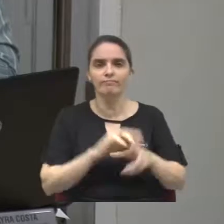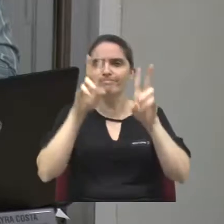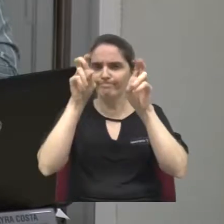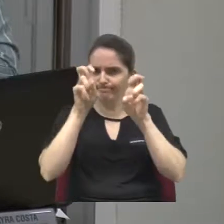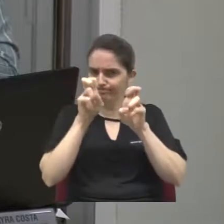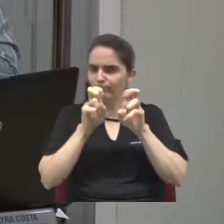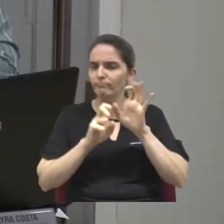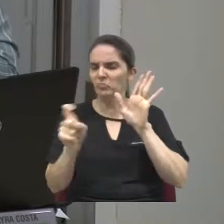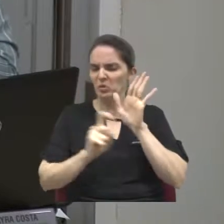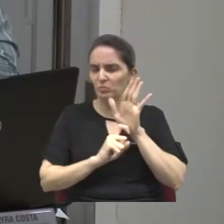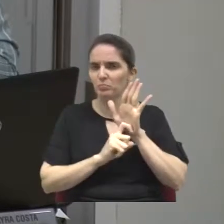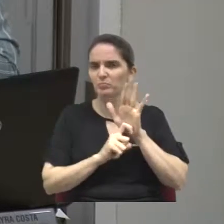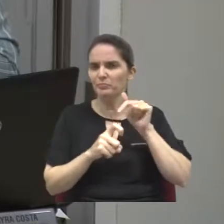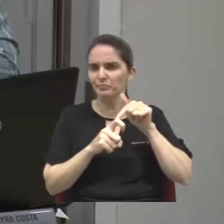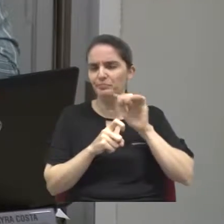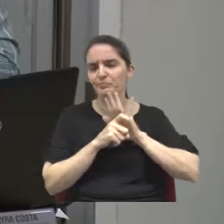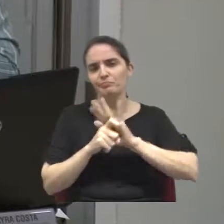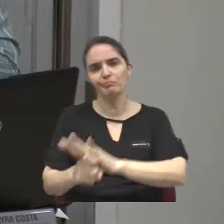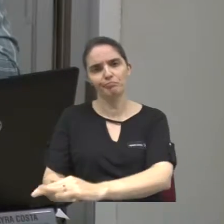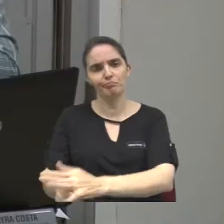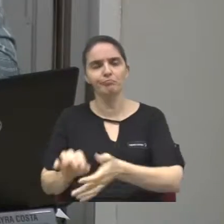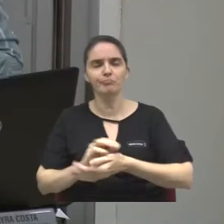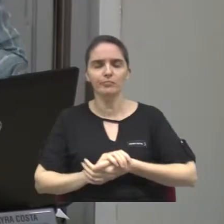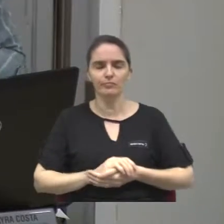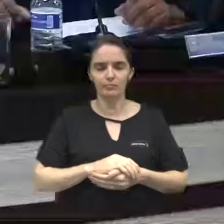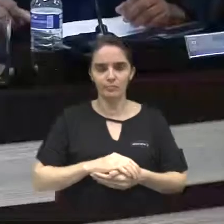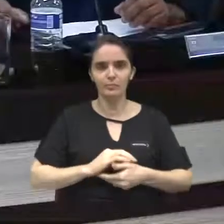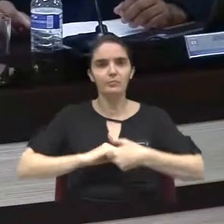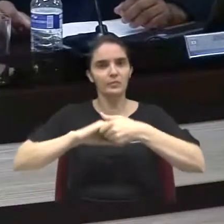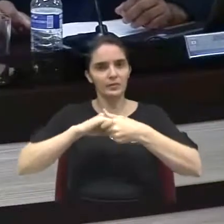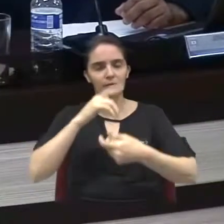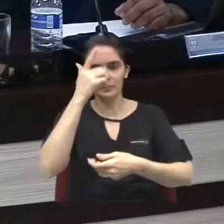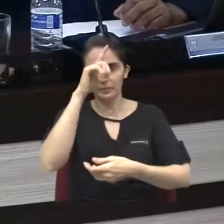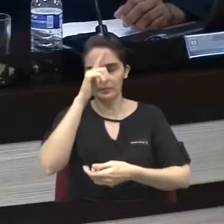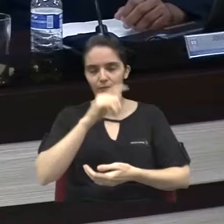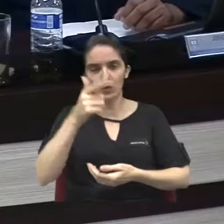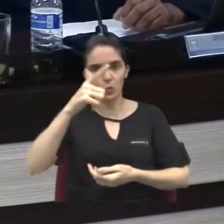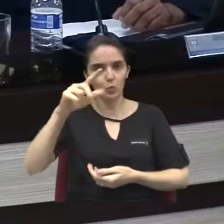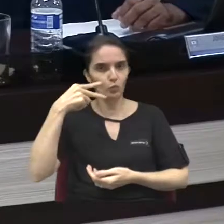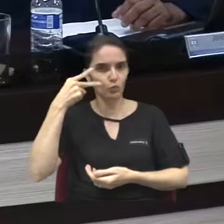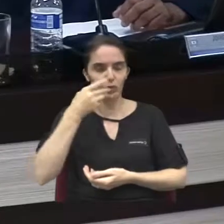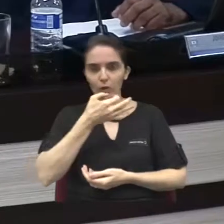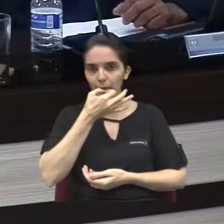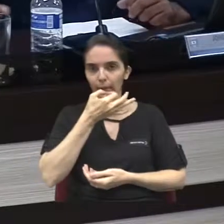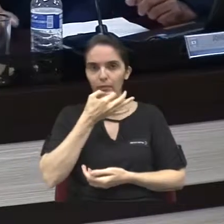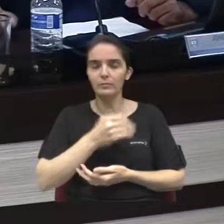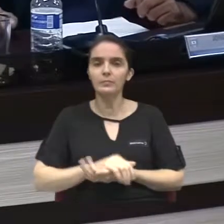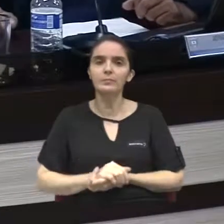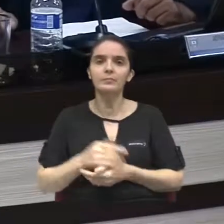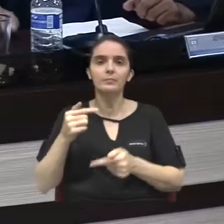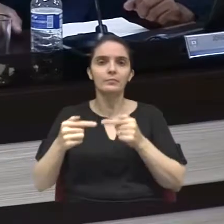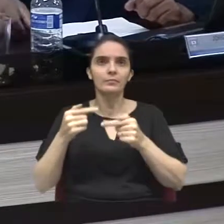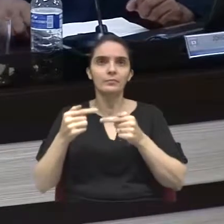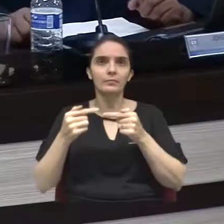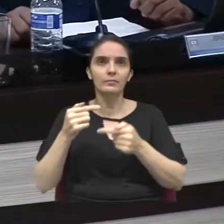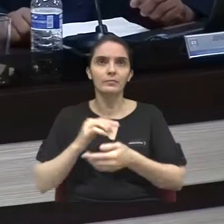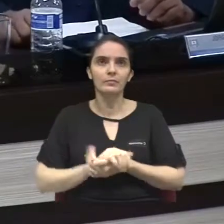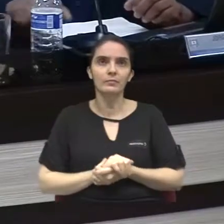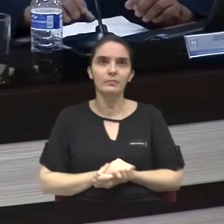das drogas. Muito obrigada e parabéns, Lemão. Mais algum vereador deseja discutir? De novo, Jorge, desculpa aí.